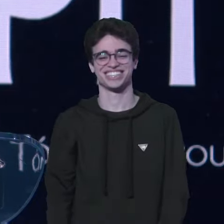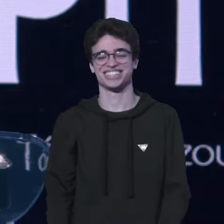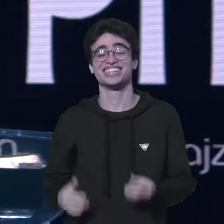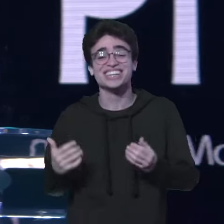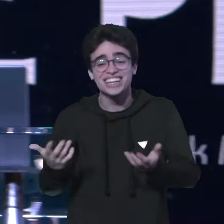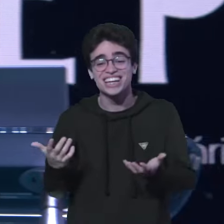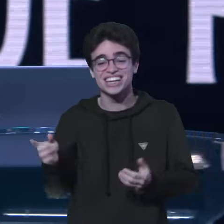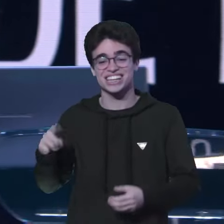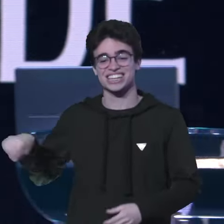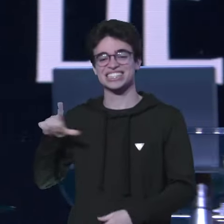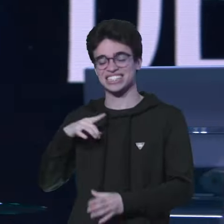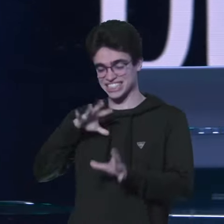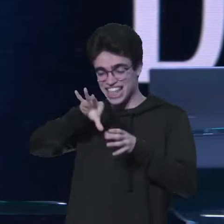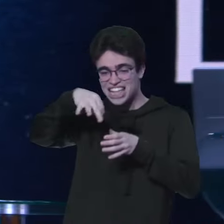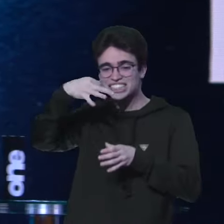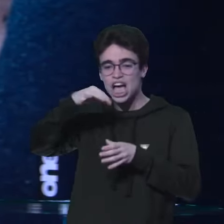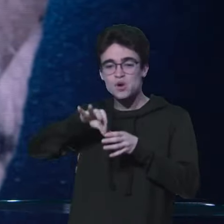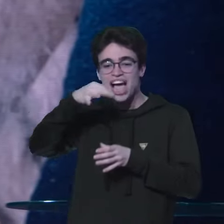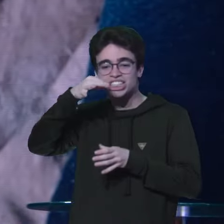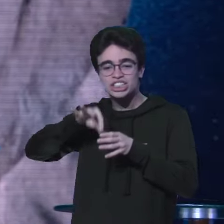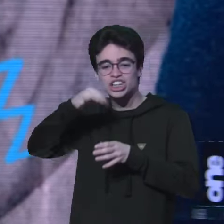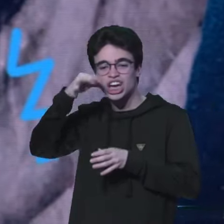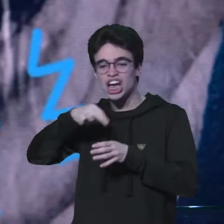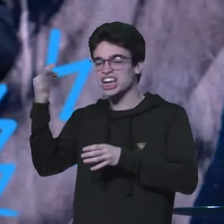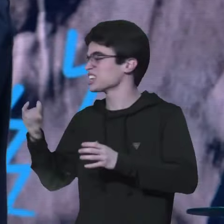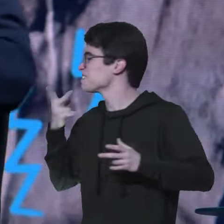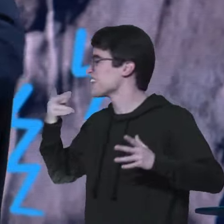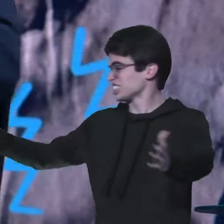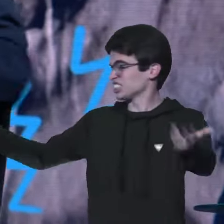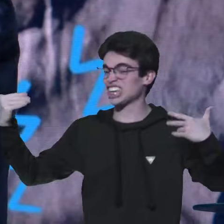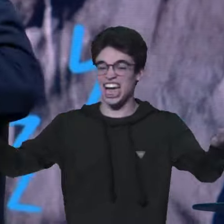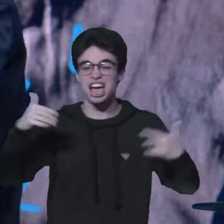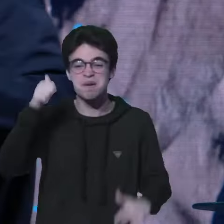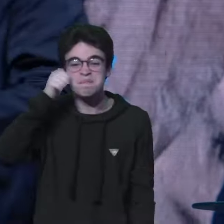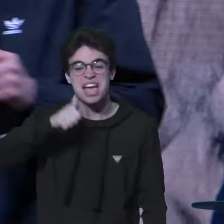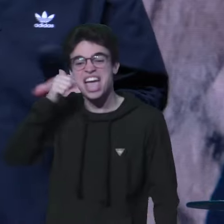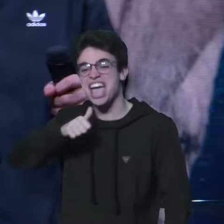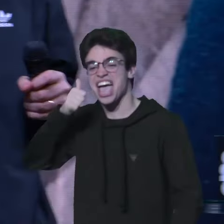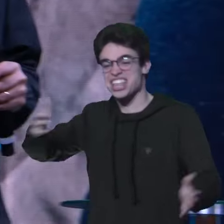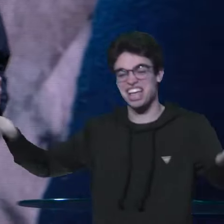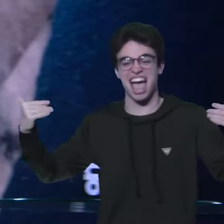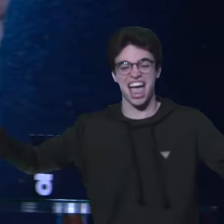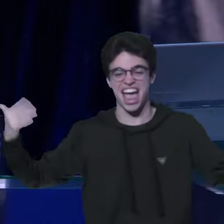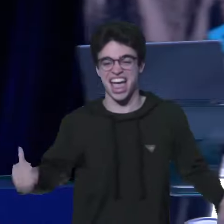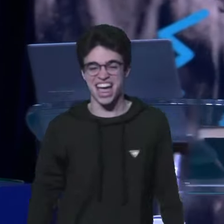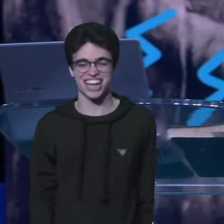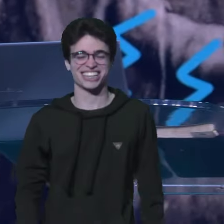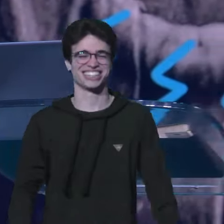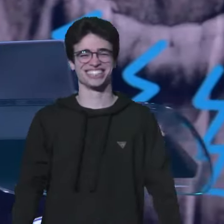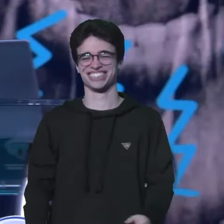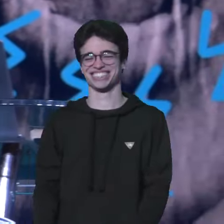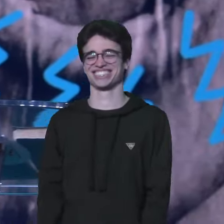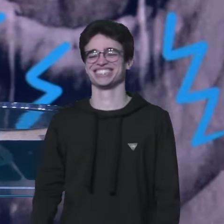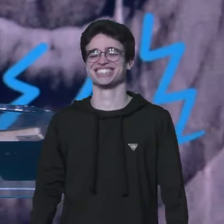E eles levaram um salgadinho para dentro do quarto e ele chama as meninas, pastor!